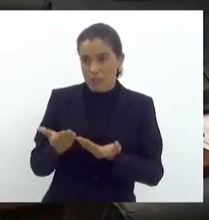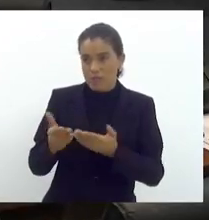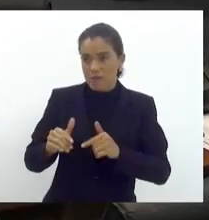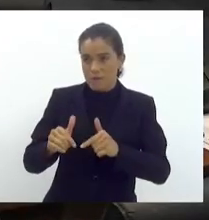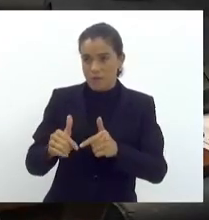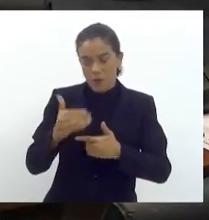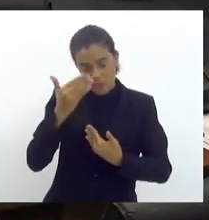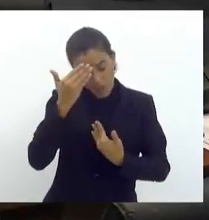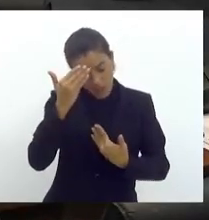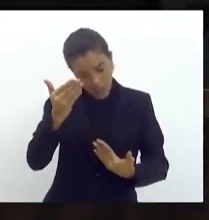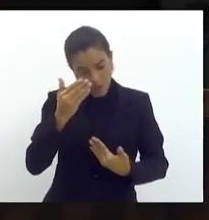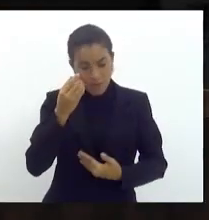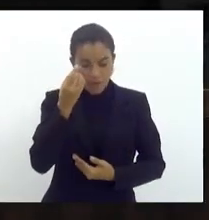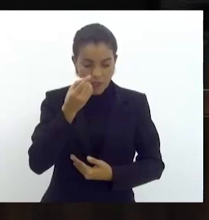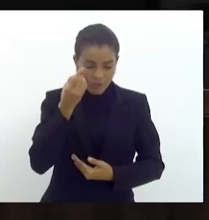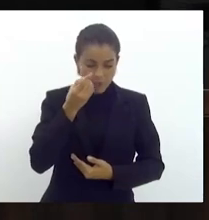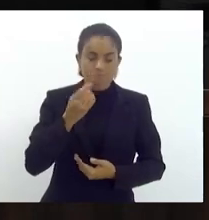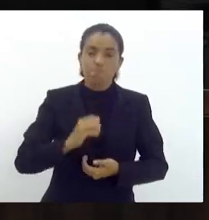tá fazendo Obrigado